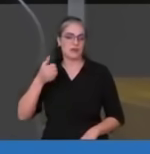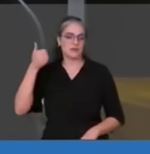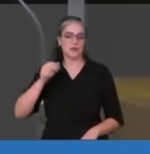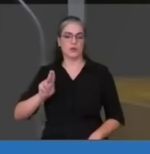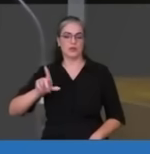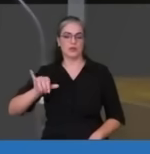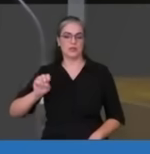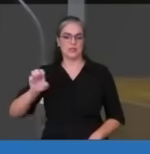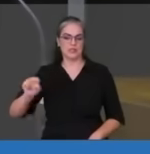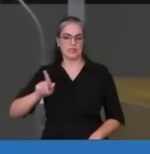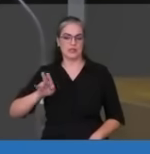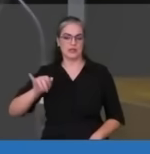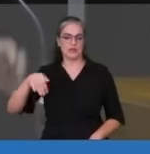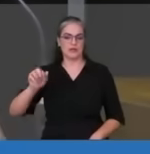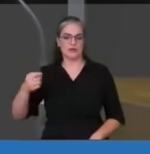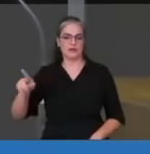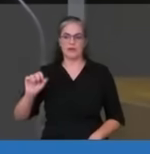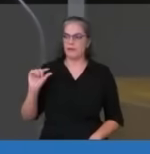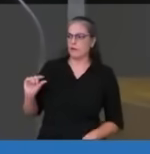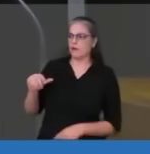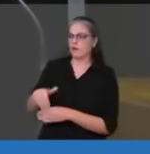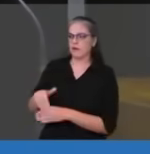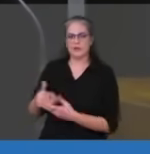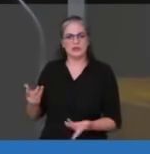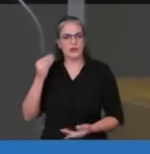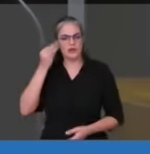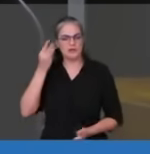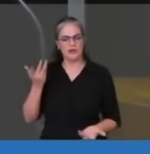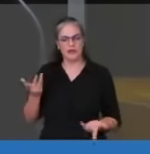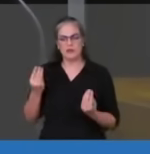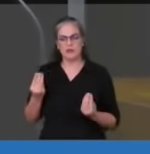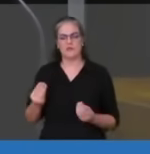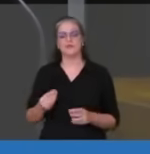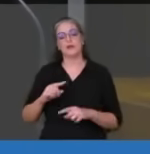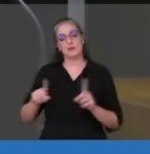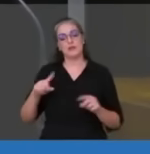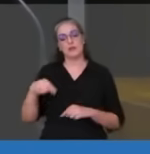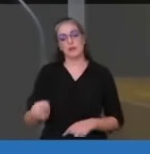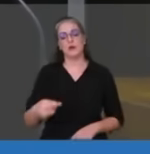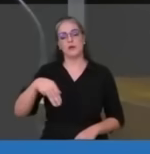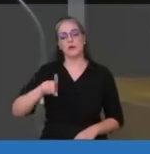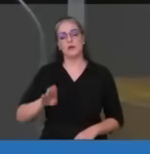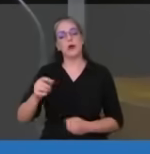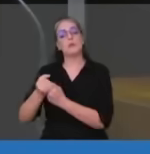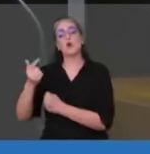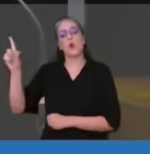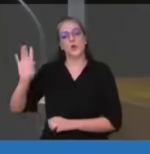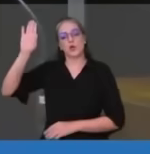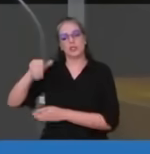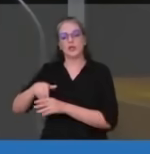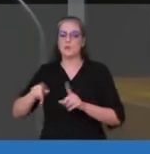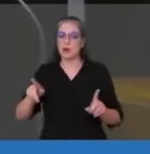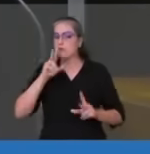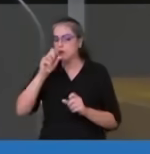que teve votação muito pif em relação à sua própria história no Parlamento depois o MDB sempre apoiava algum candidato mas tinha força local